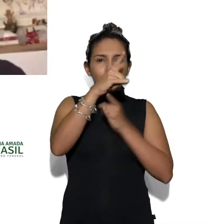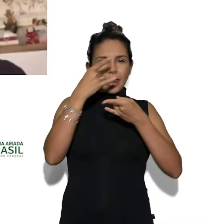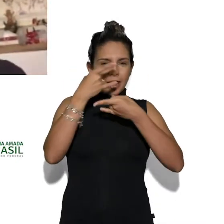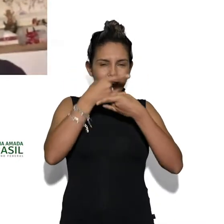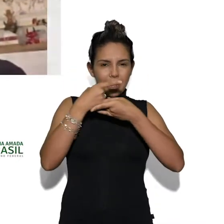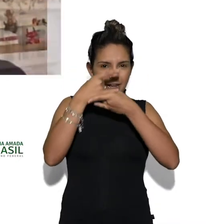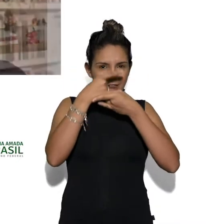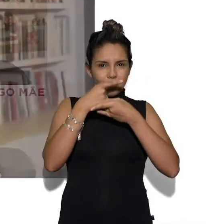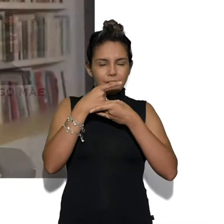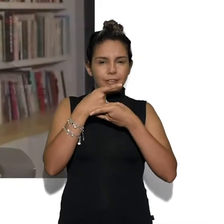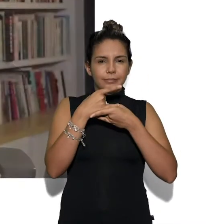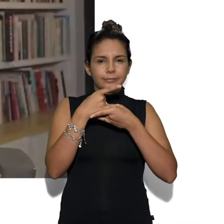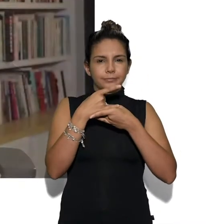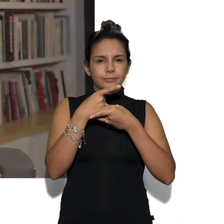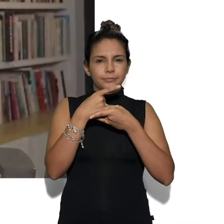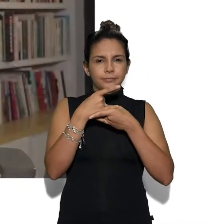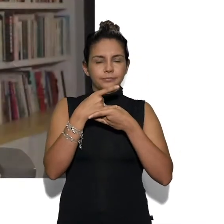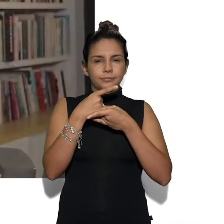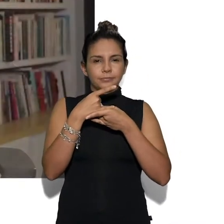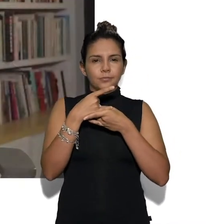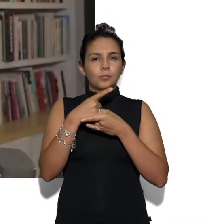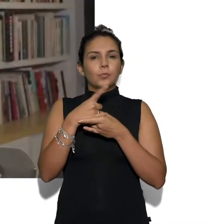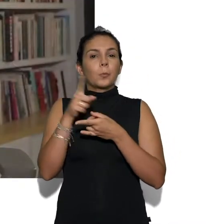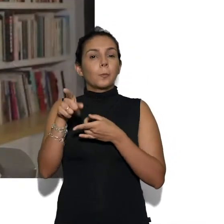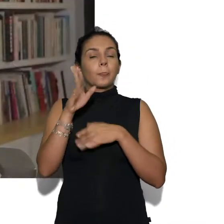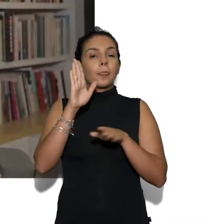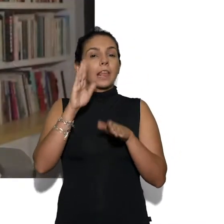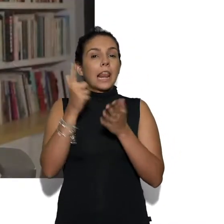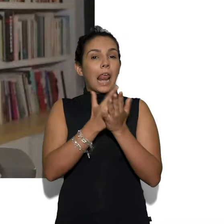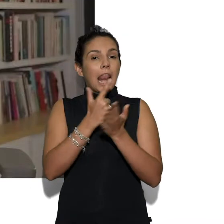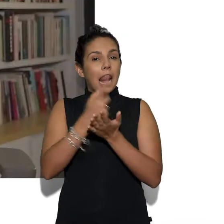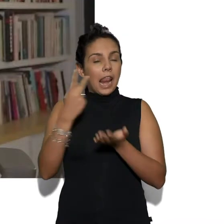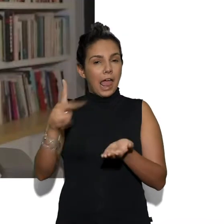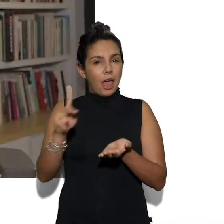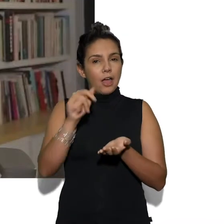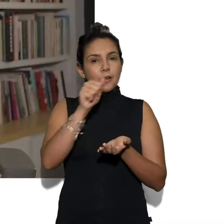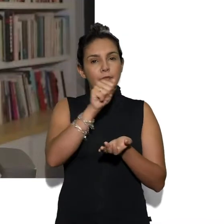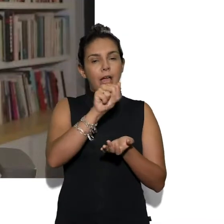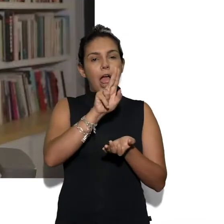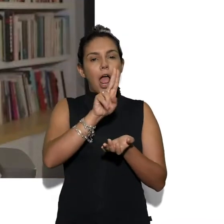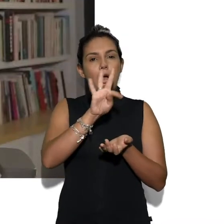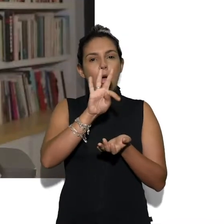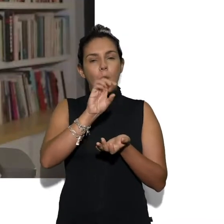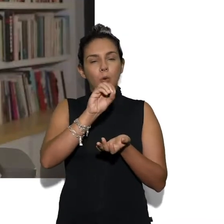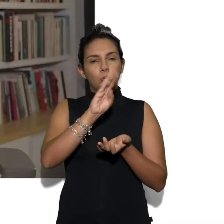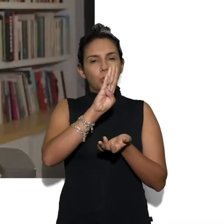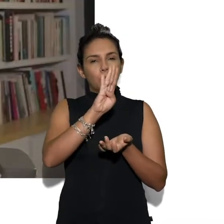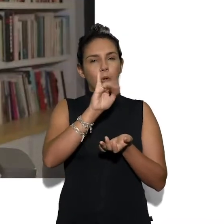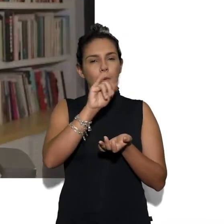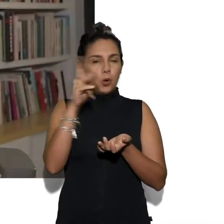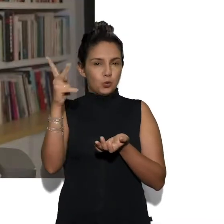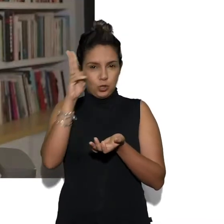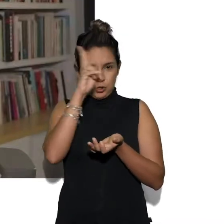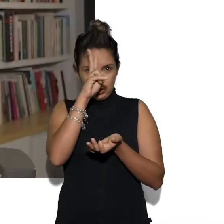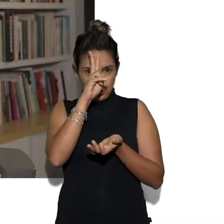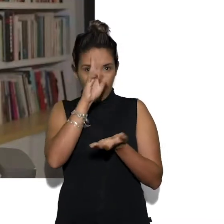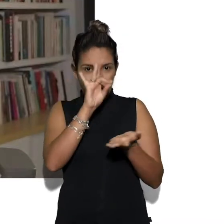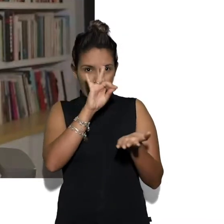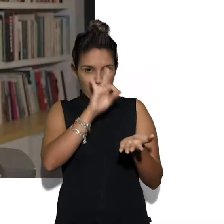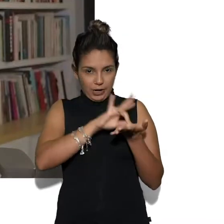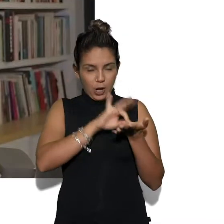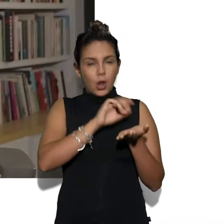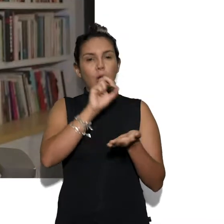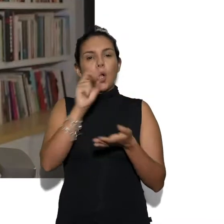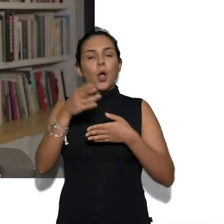estaria mais para autobiografia ou autoficção, ou ainda alguma